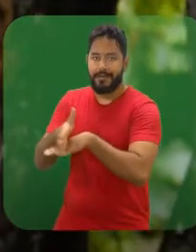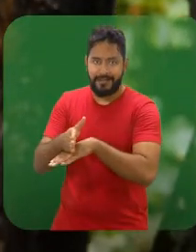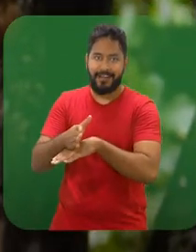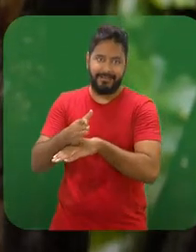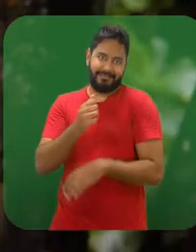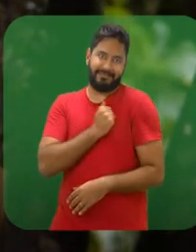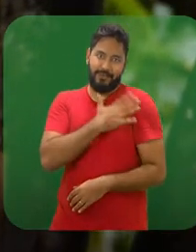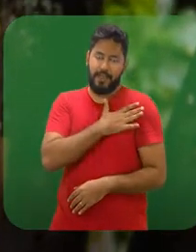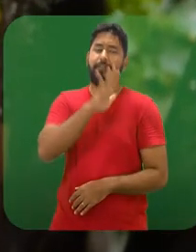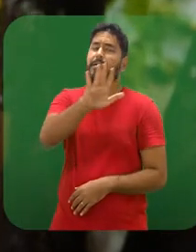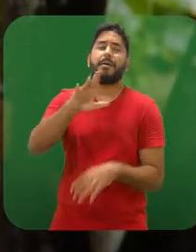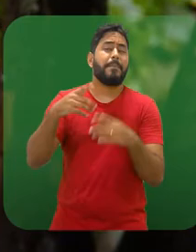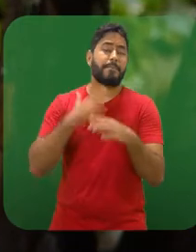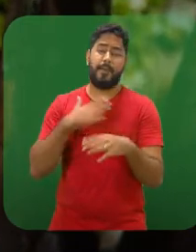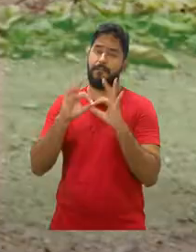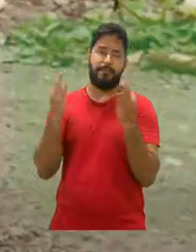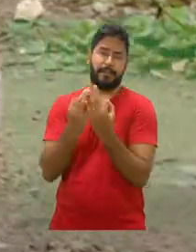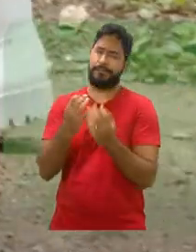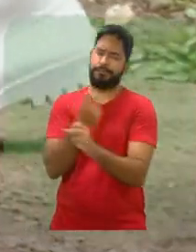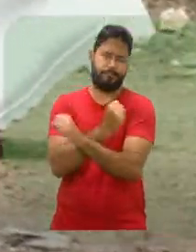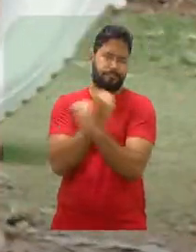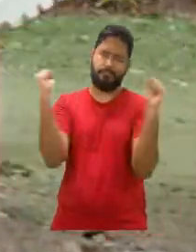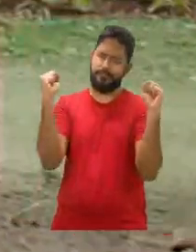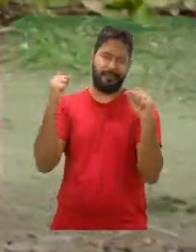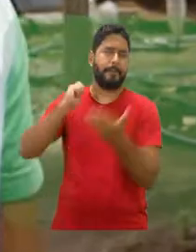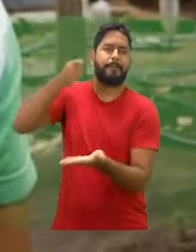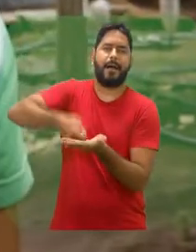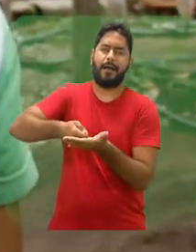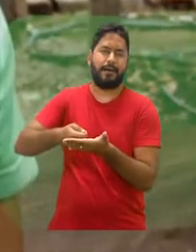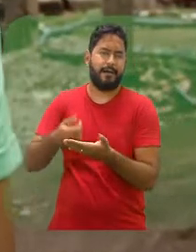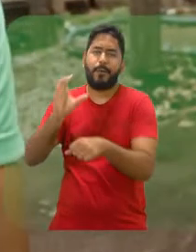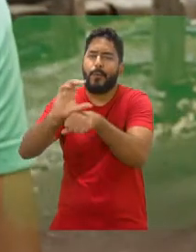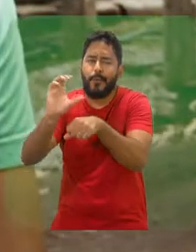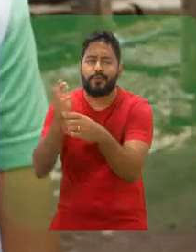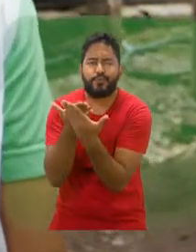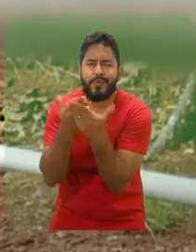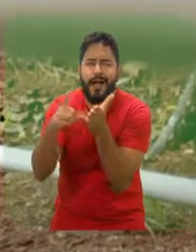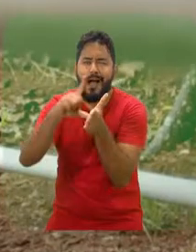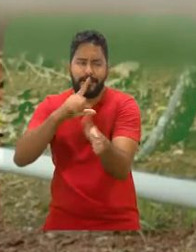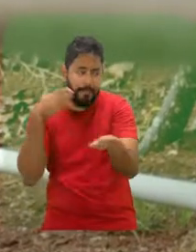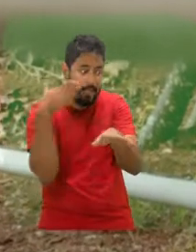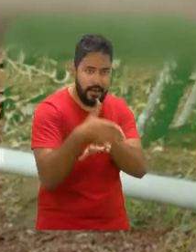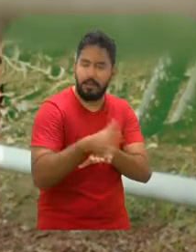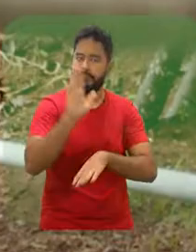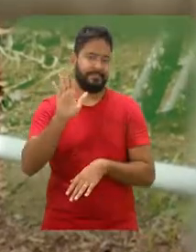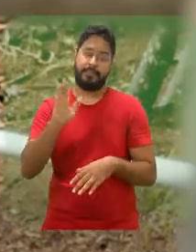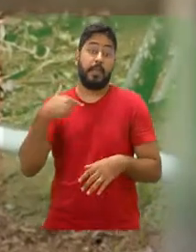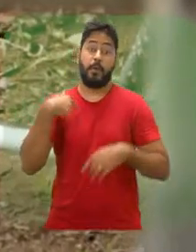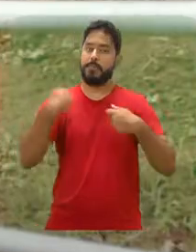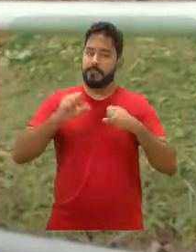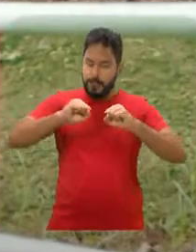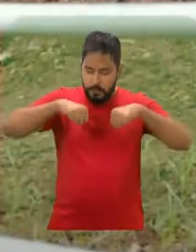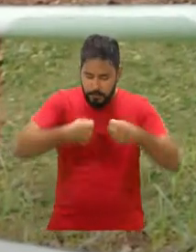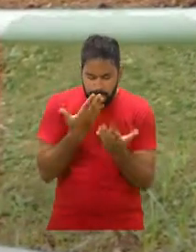consegui, porque minha família também não tinha condição de pagar pré-vestibular, de pagar faculdade. E se eu quisesse realmente ter um curso superior, alguma coisa, tinha que ter